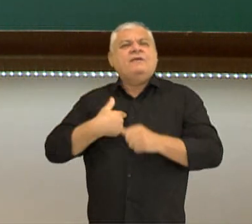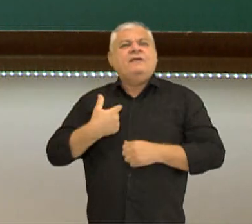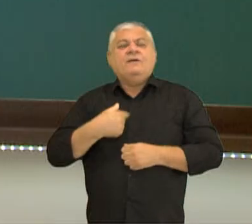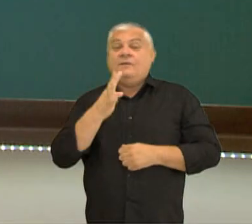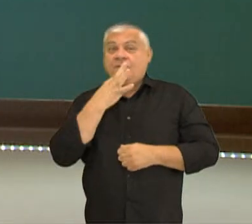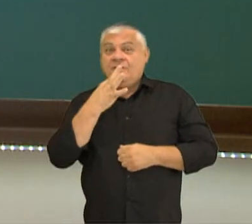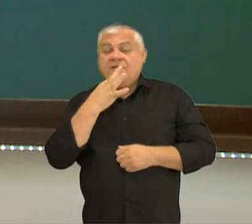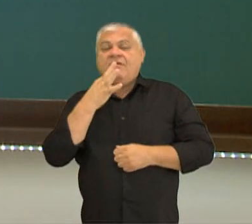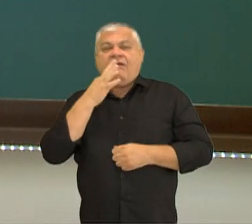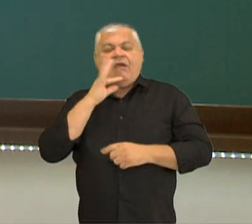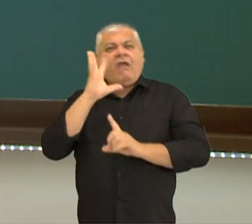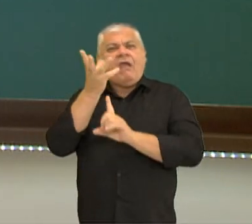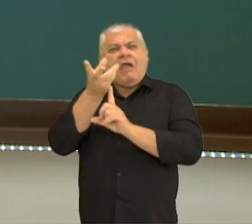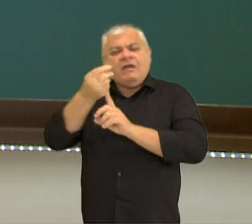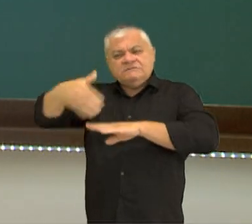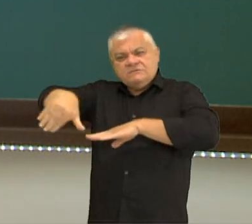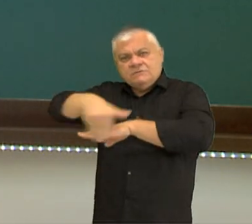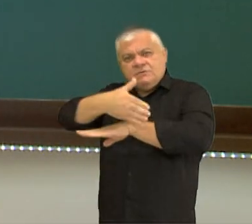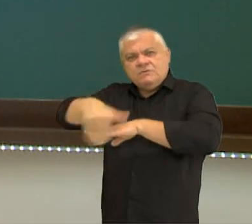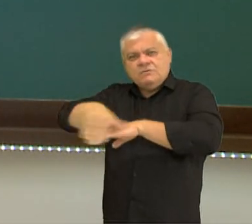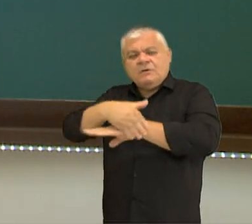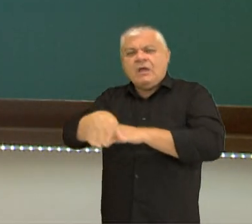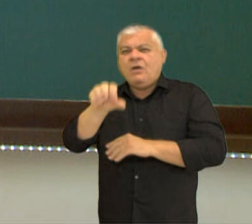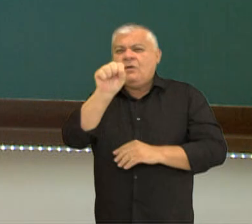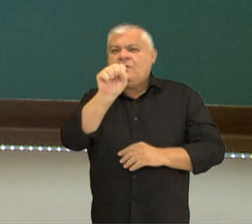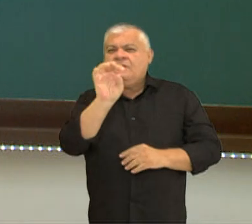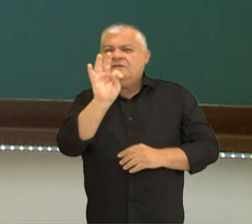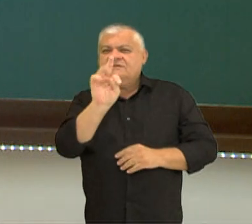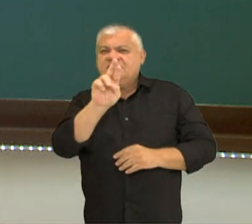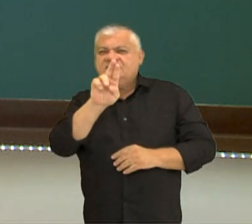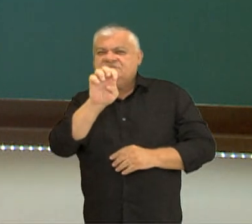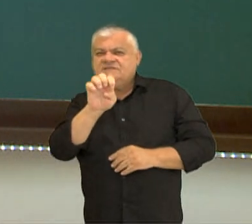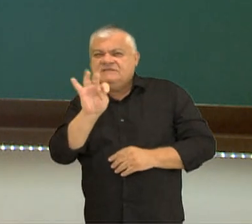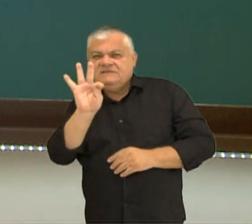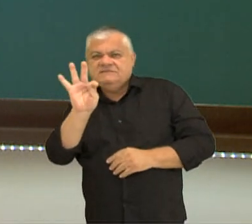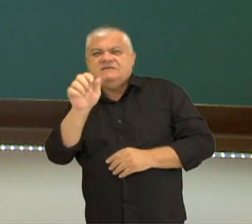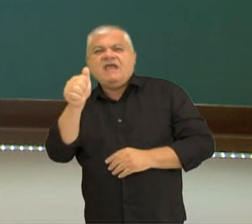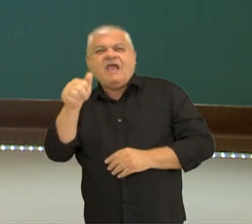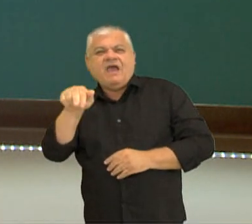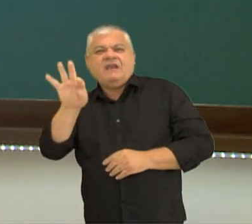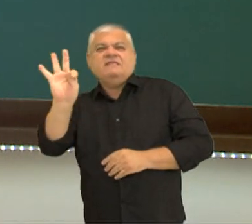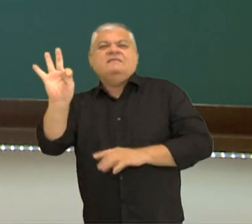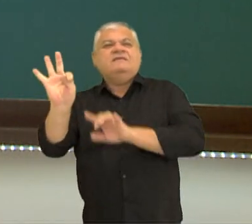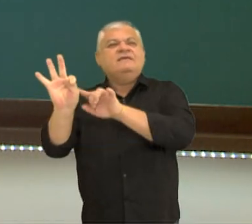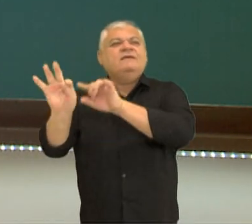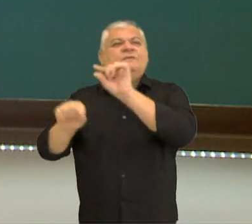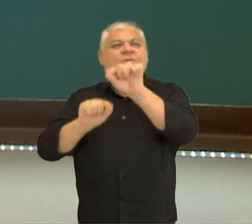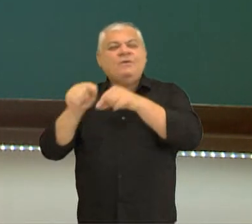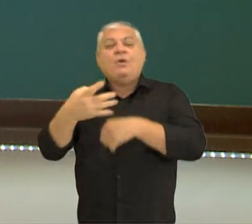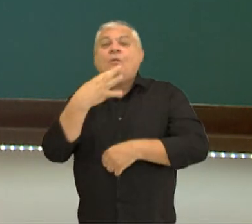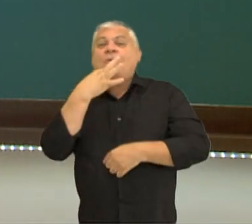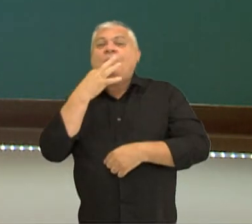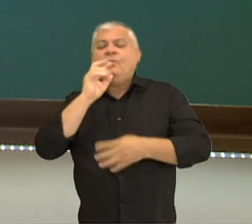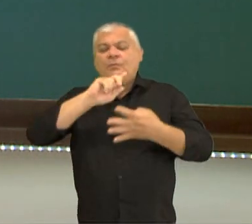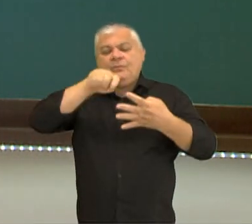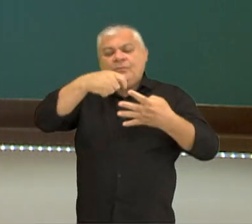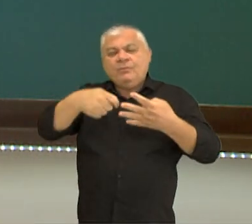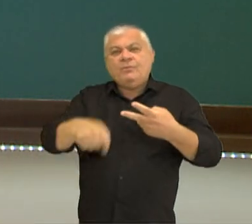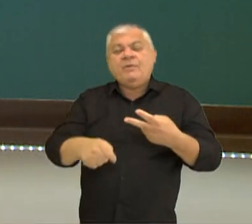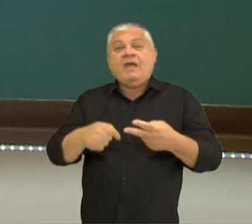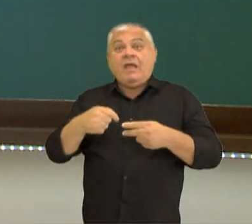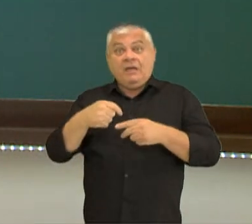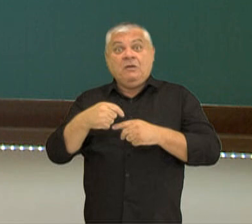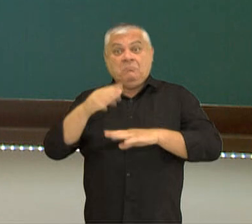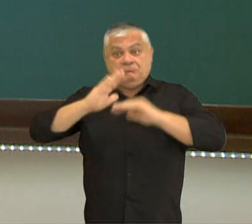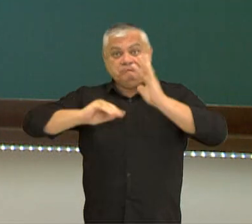vídeo. Conhecer a arte de rua ou street art. Conhecer e apreciar as obras dos artistas Grego e Bensky.